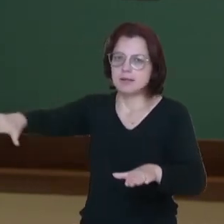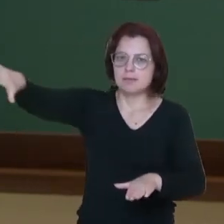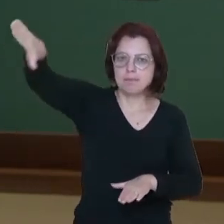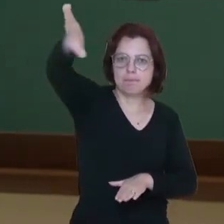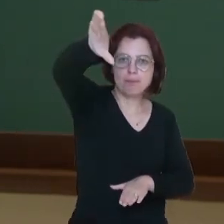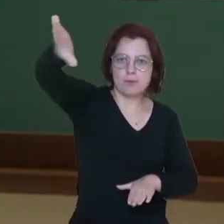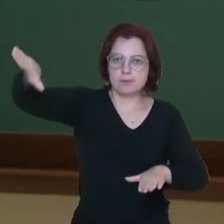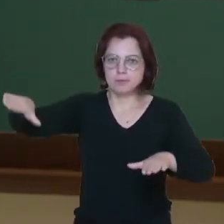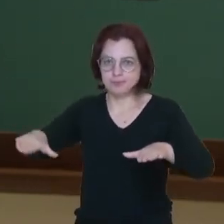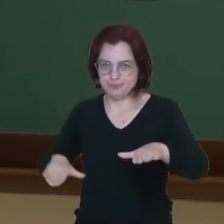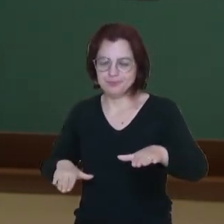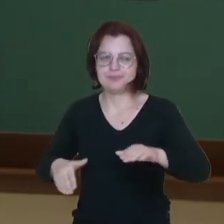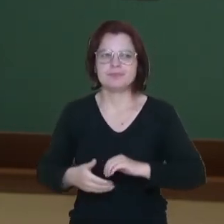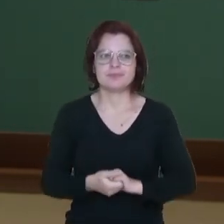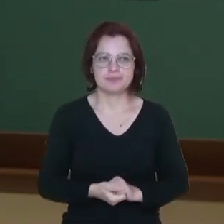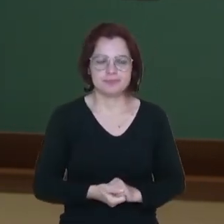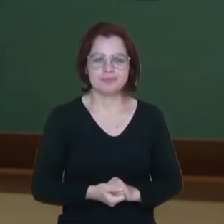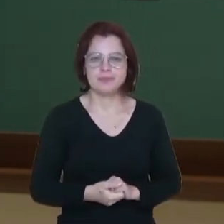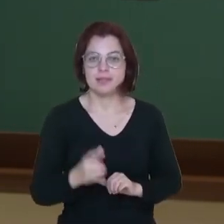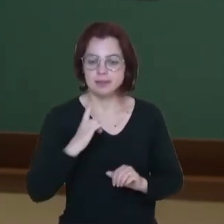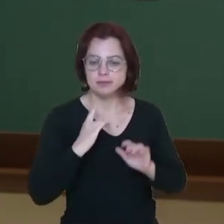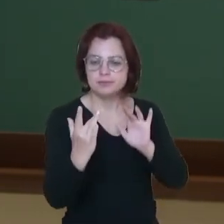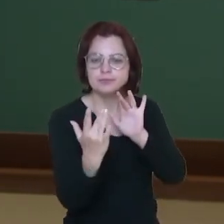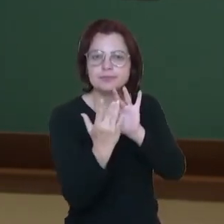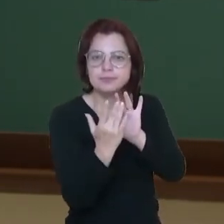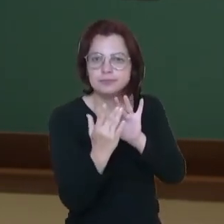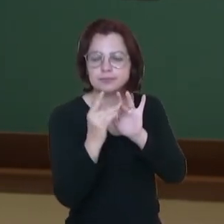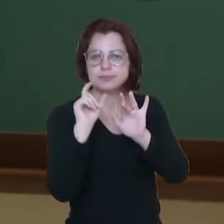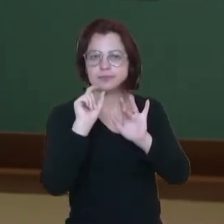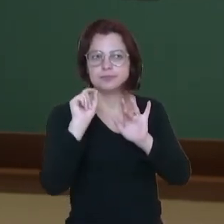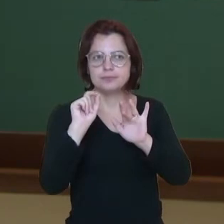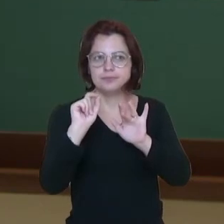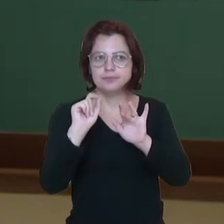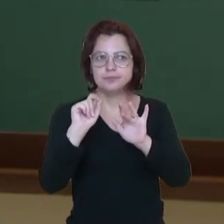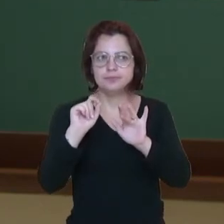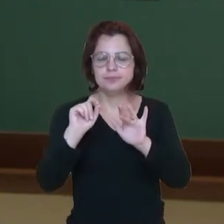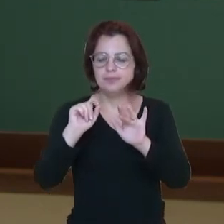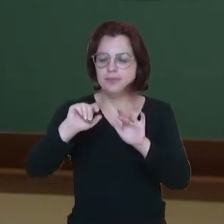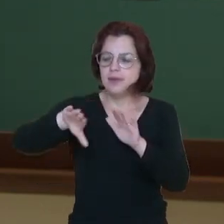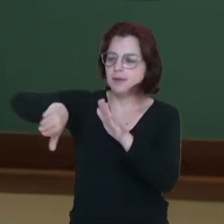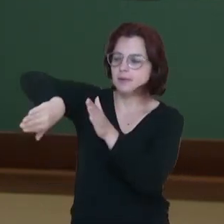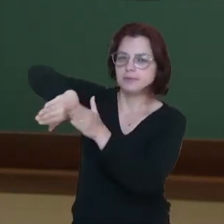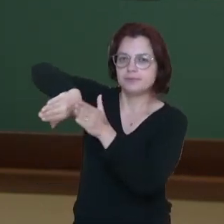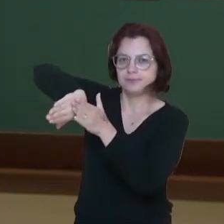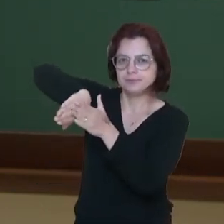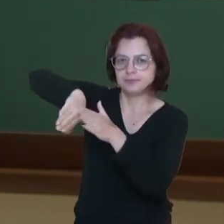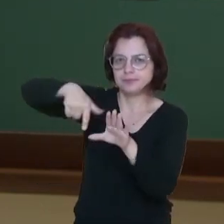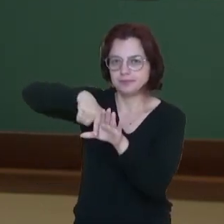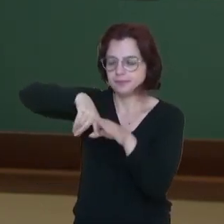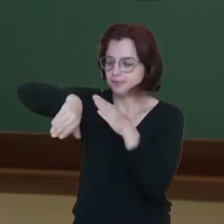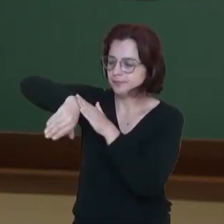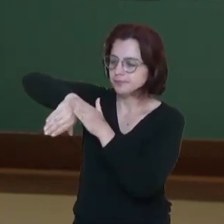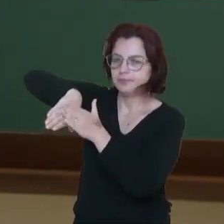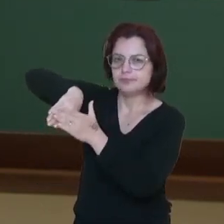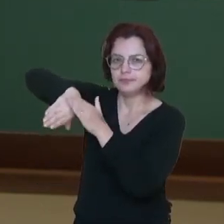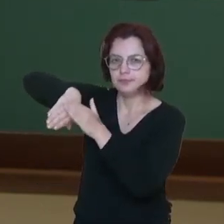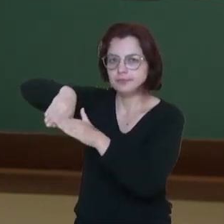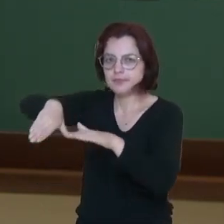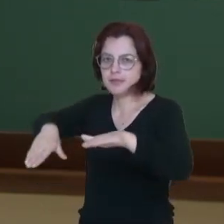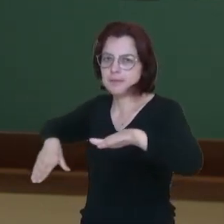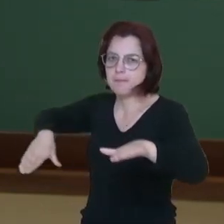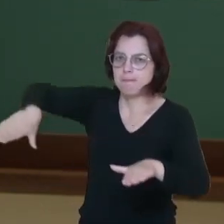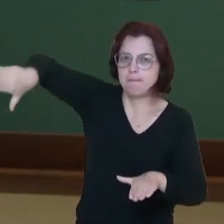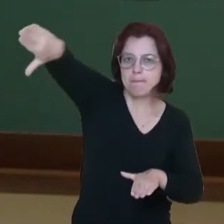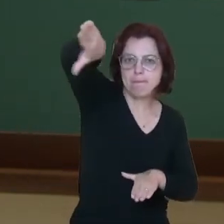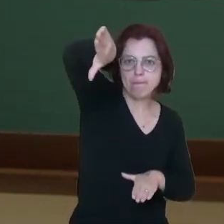adversário, tá? O toque vai ser com o peito do pé e a alternativa, né, buscando